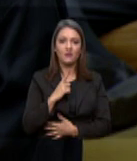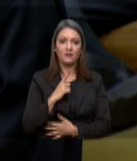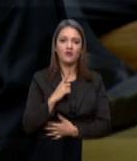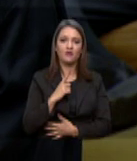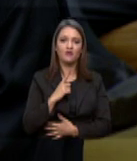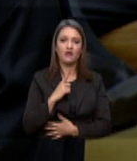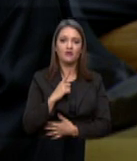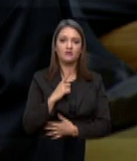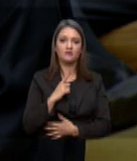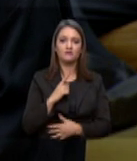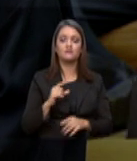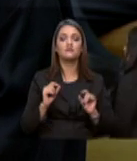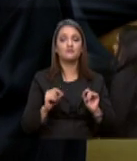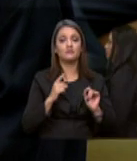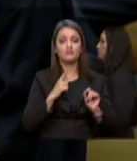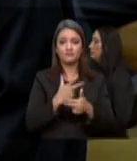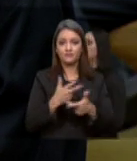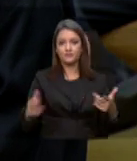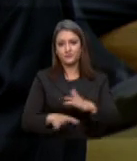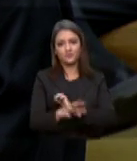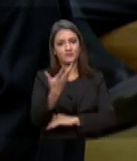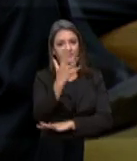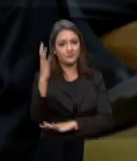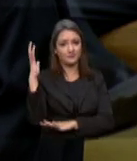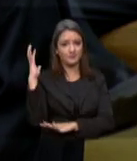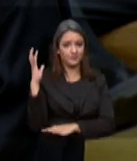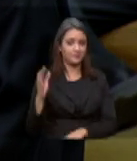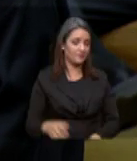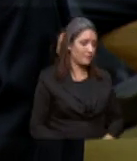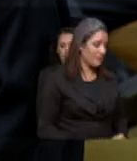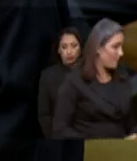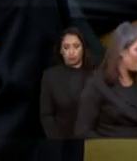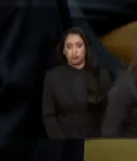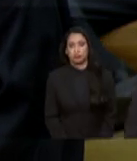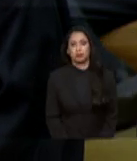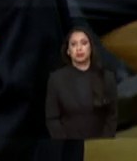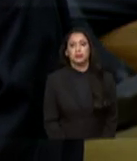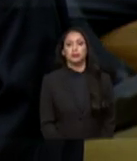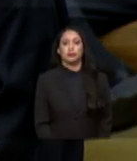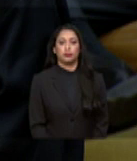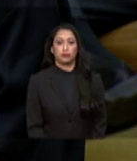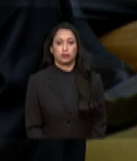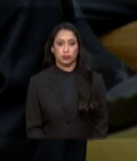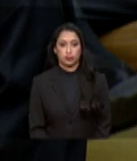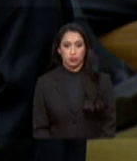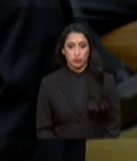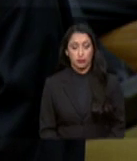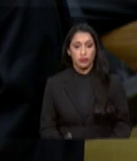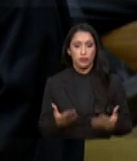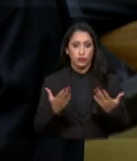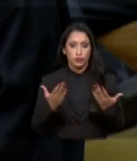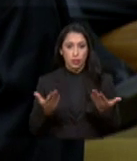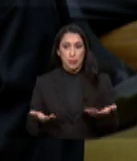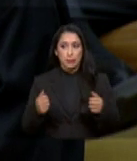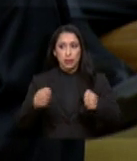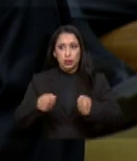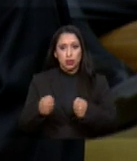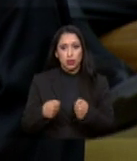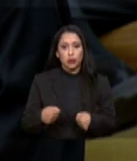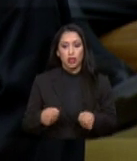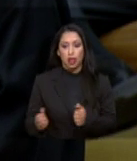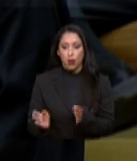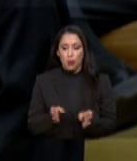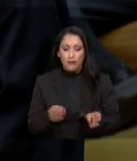e abdicando da gestão ambiental. E acrescentou que o corte de recursos se soma a medidas como a